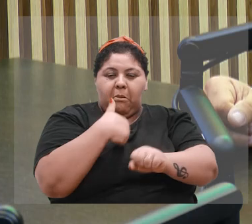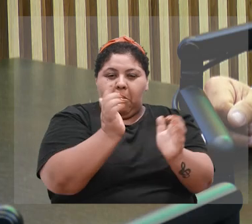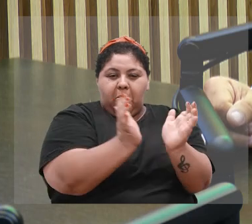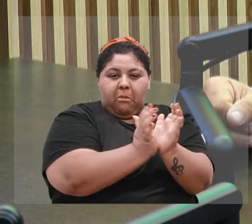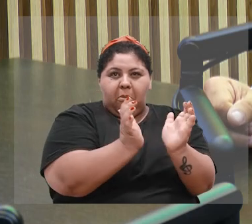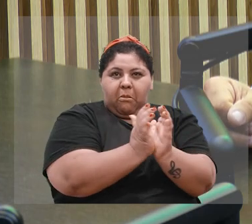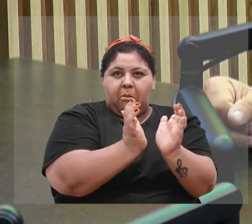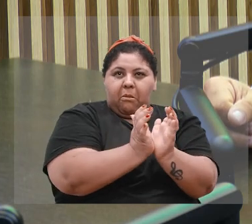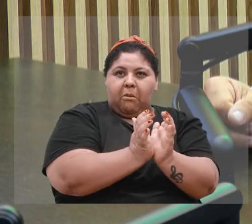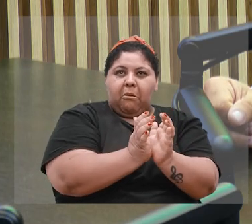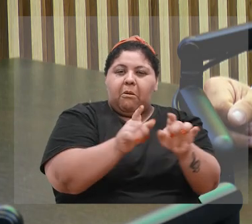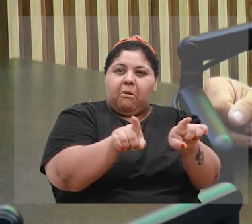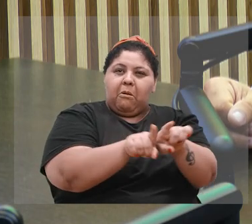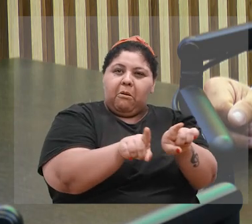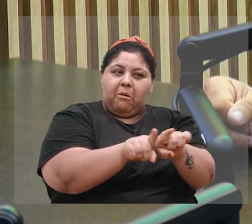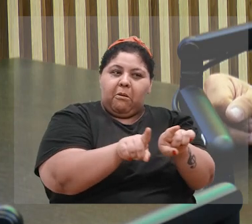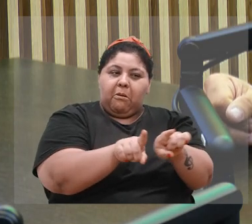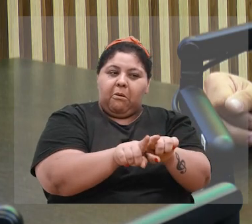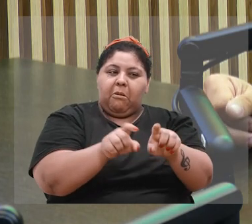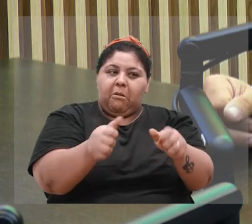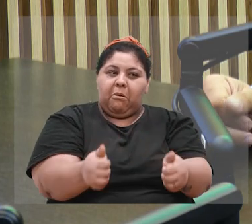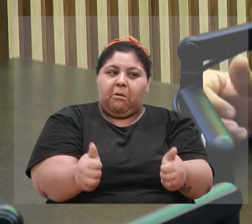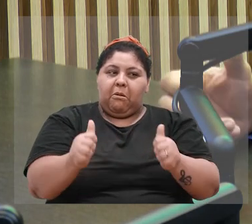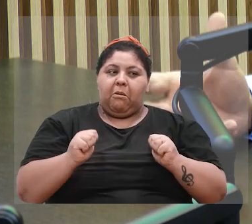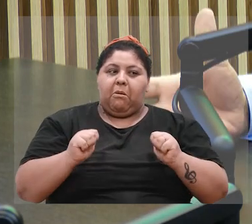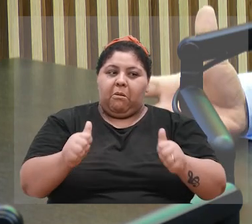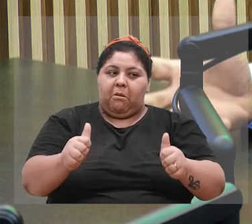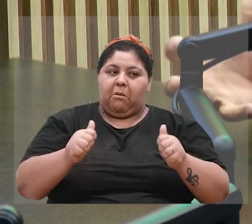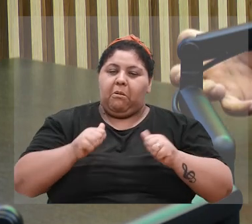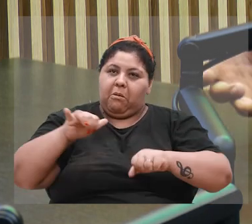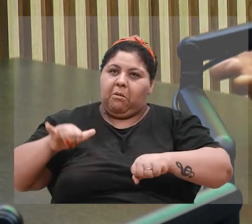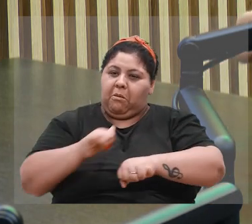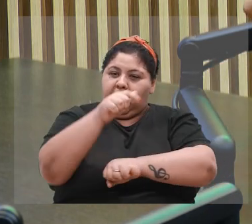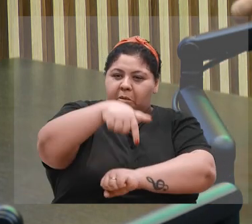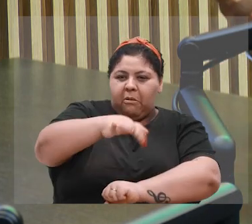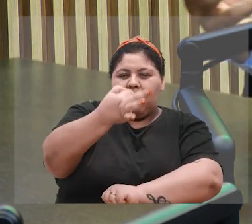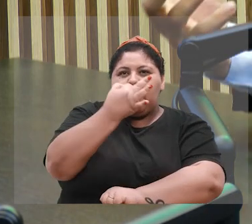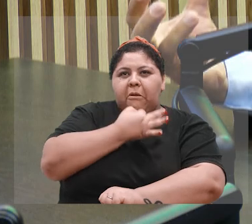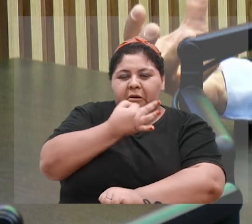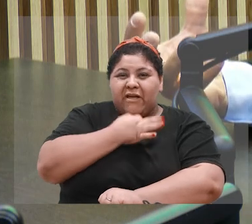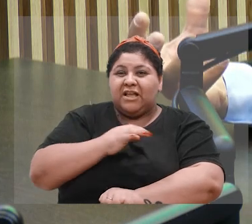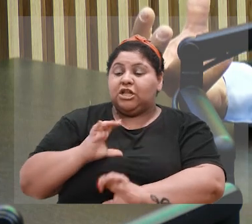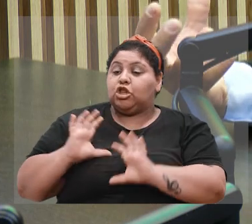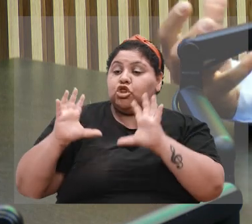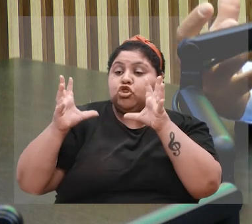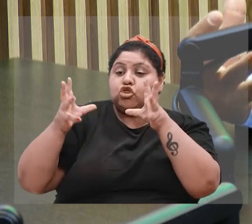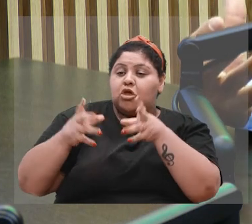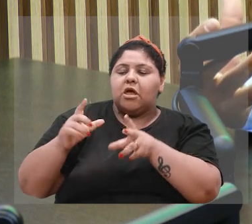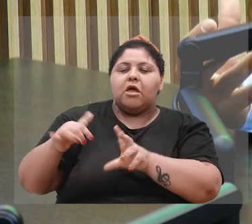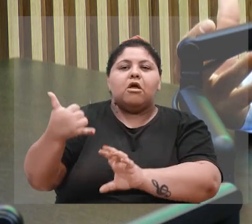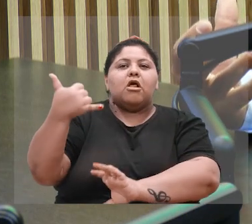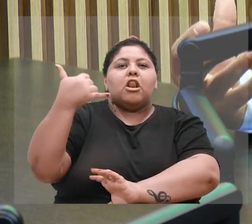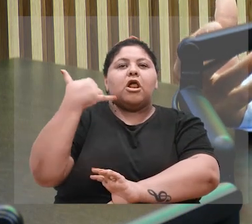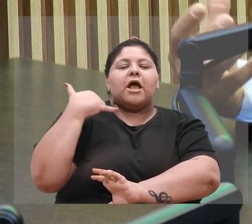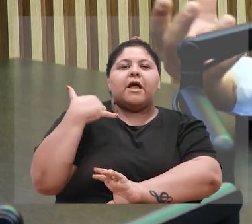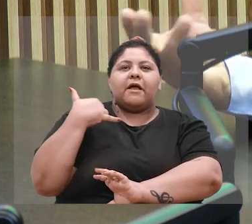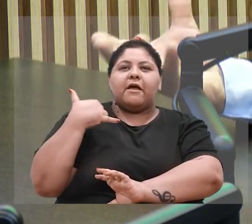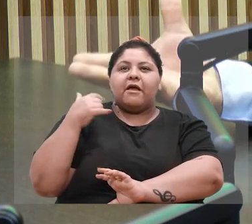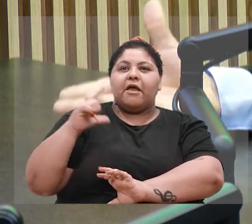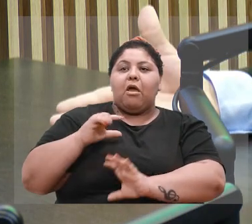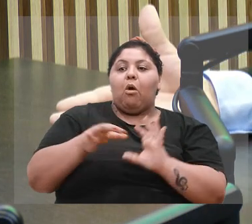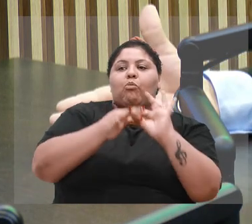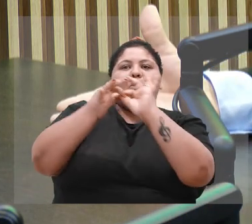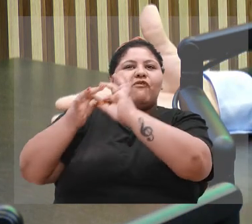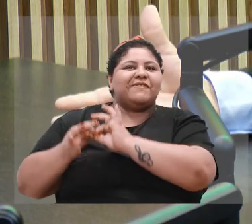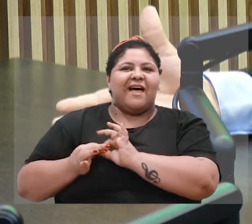Agulhas Negras. Eu tinha contato com as pessoas aqui de Caxias do Sul. Então, todos eu fazia essa ligação. Eu era o elo de ligação, mesmo